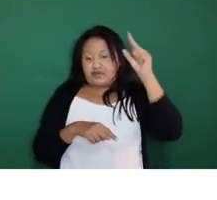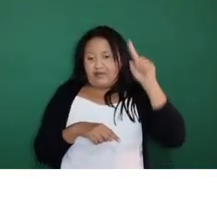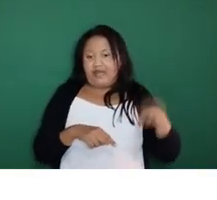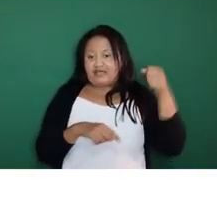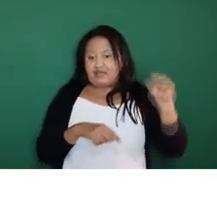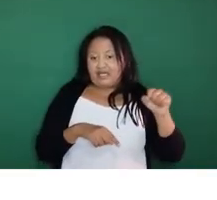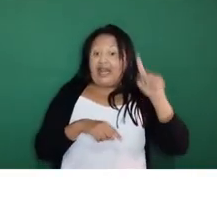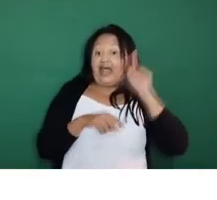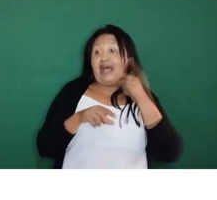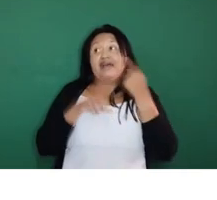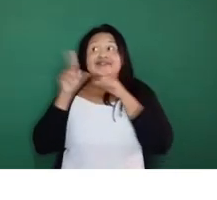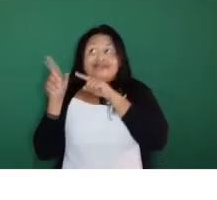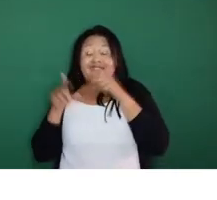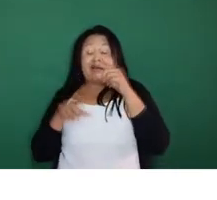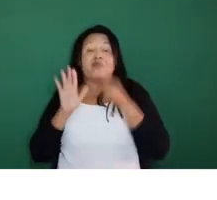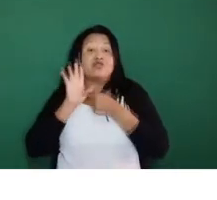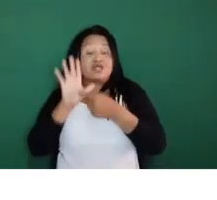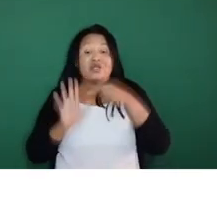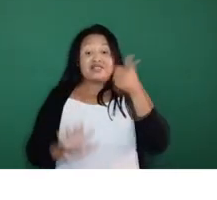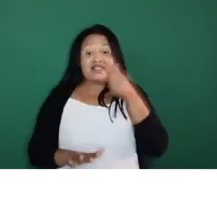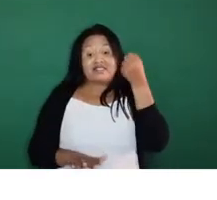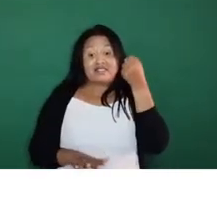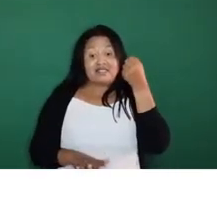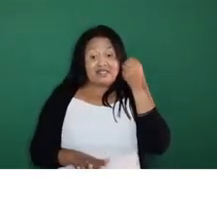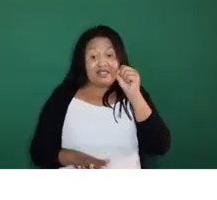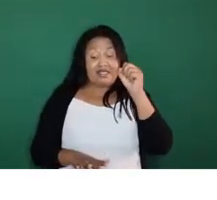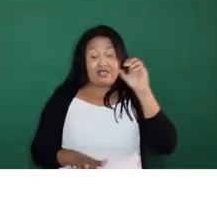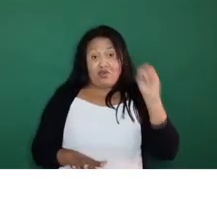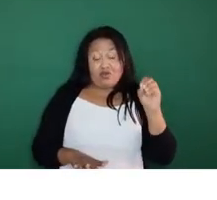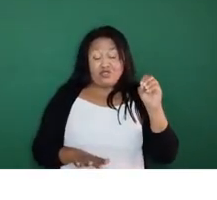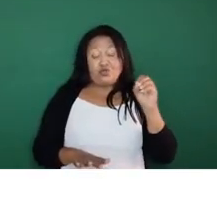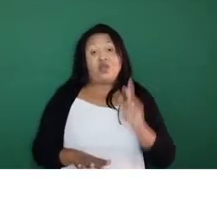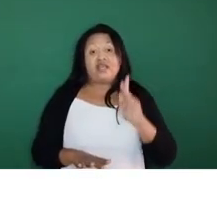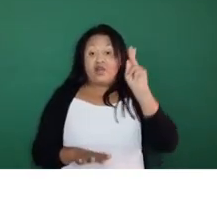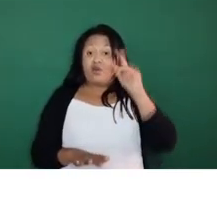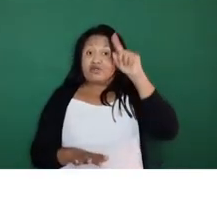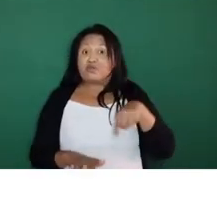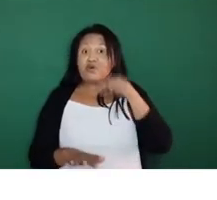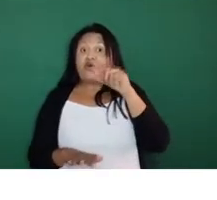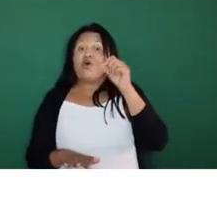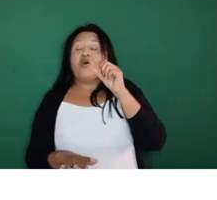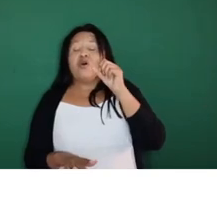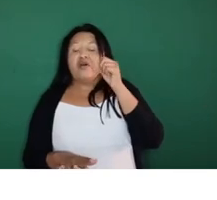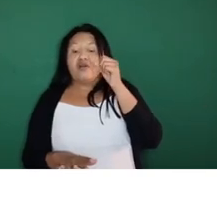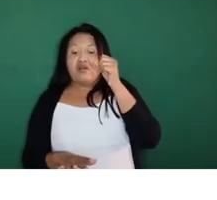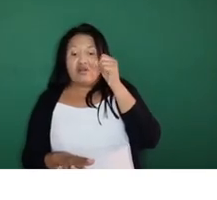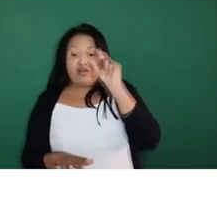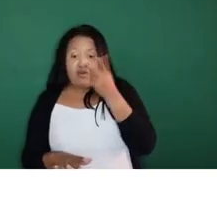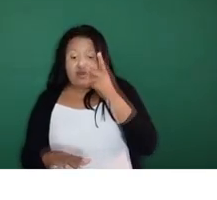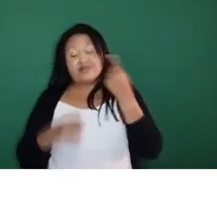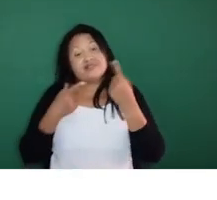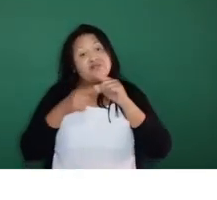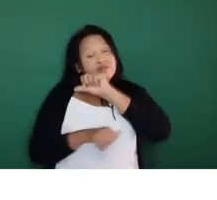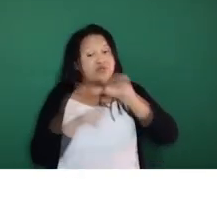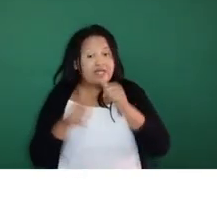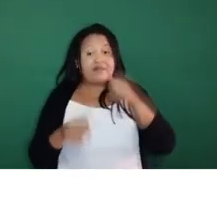dizendo 108 km por hora mas você lembra bem É só dividir por 3,6 que a gente transforma de quilômetros por hora para metros